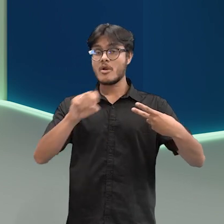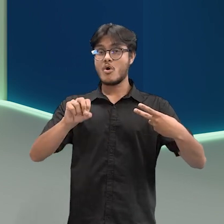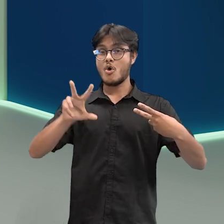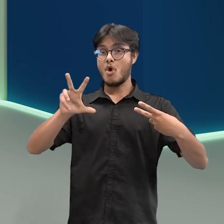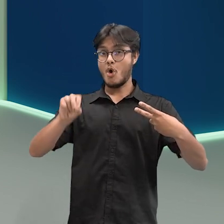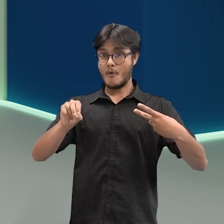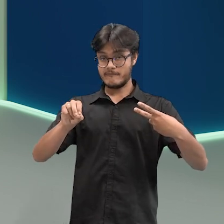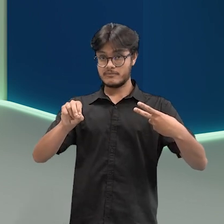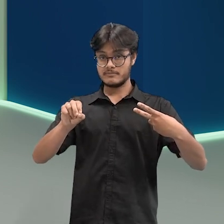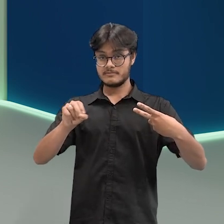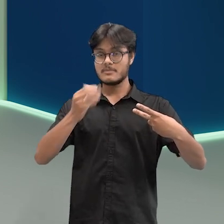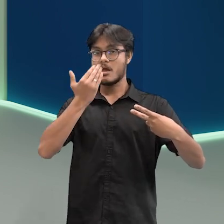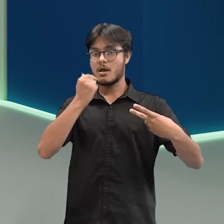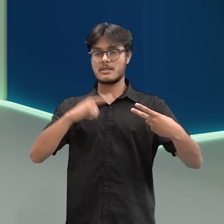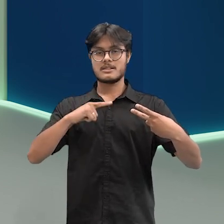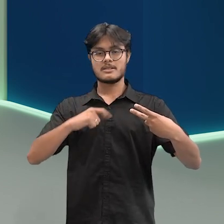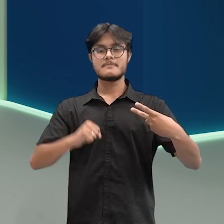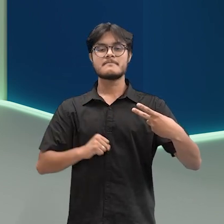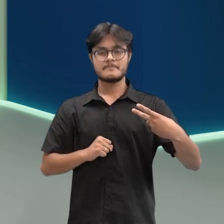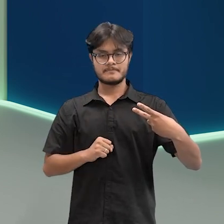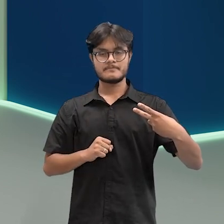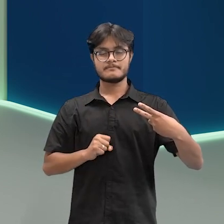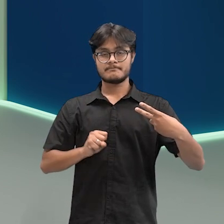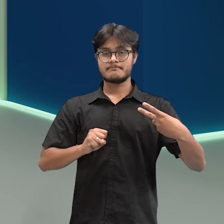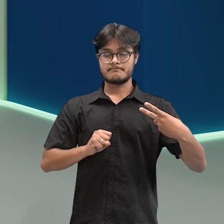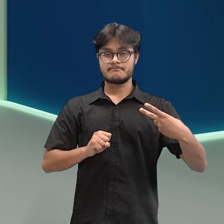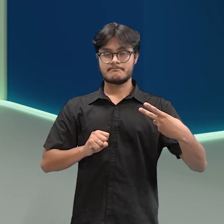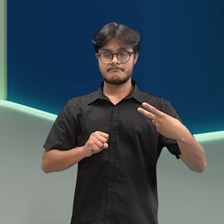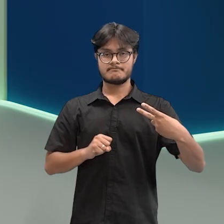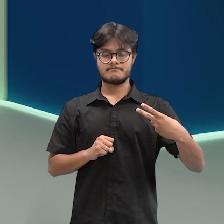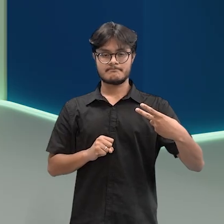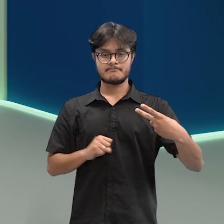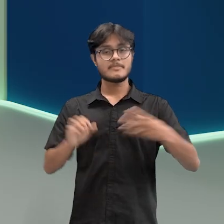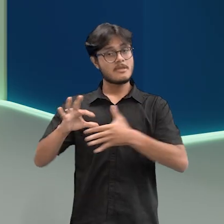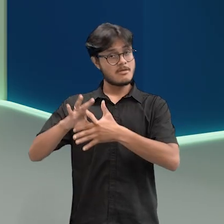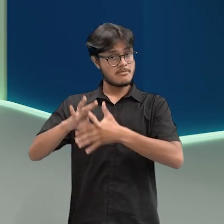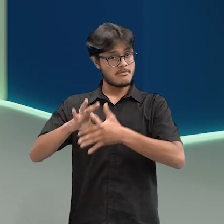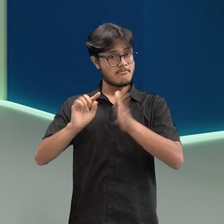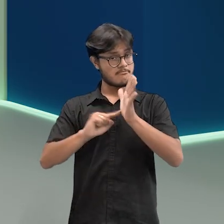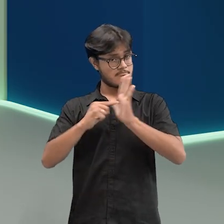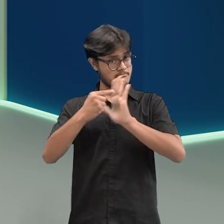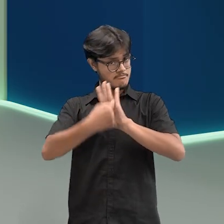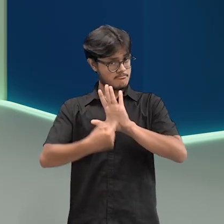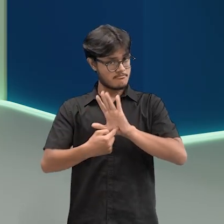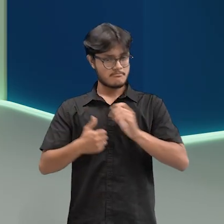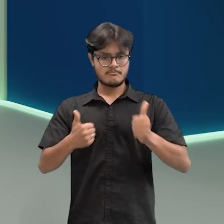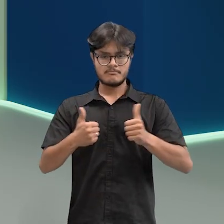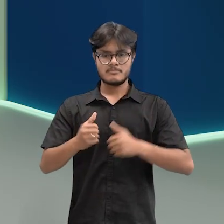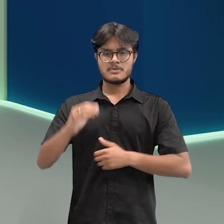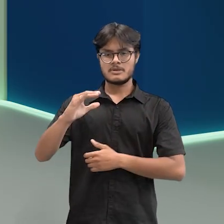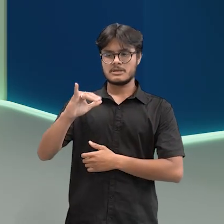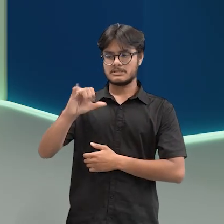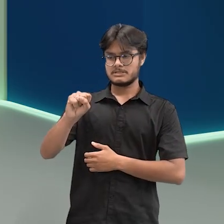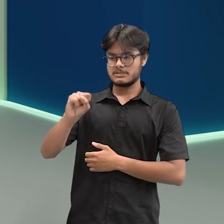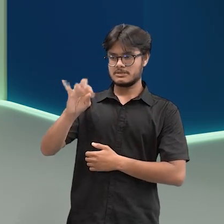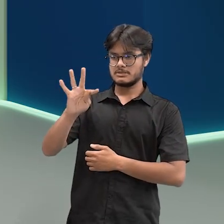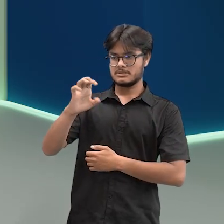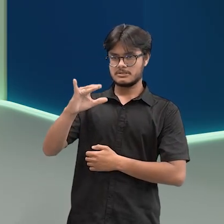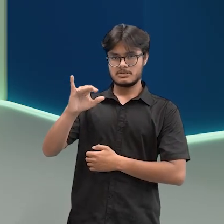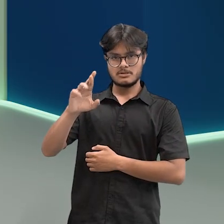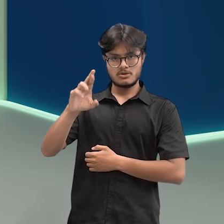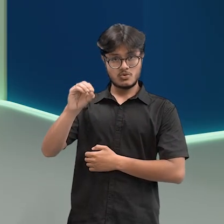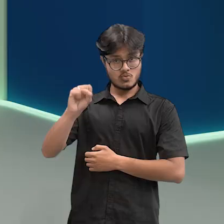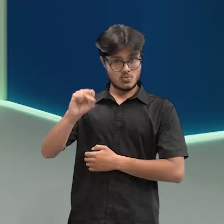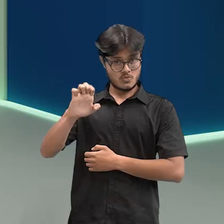solium, ele vai ser hospedeiro intermediário, ele vai ter cisticercose, porque ele vai ter cisticercos em